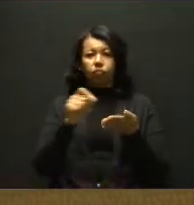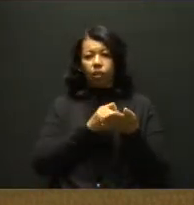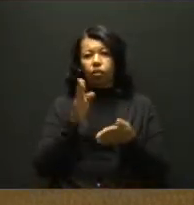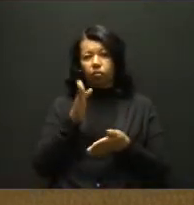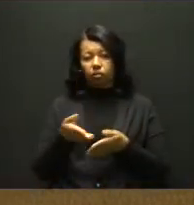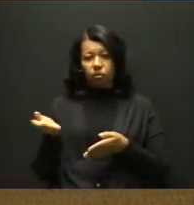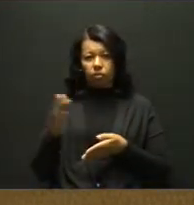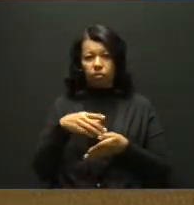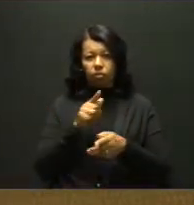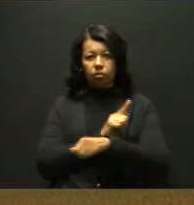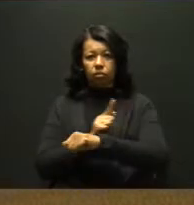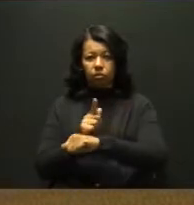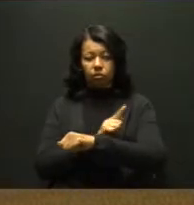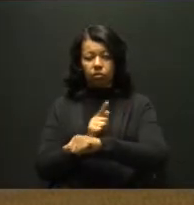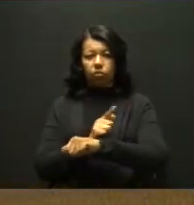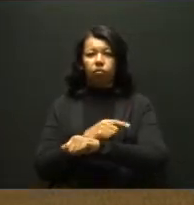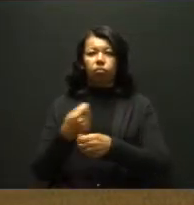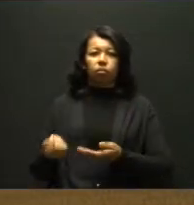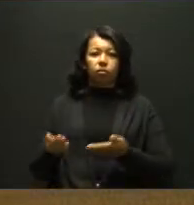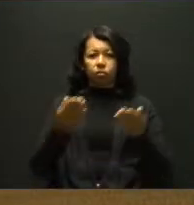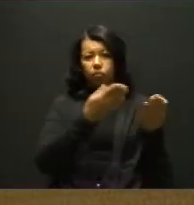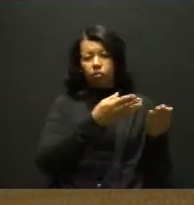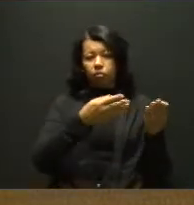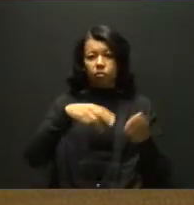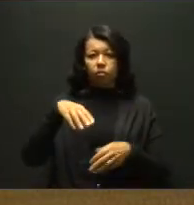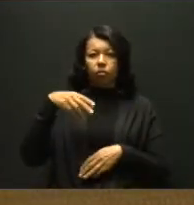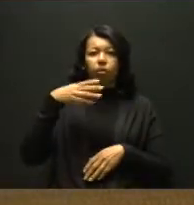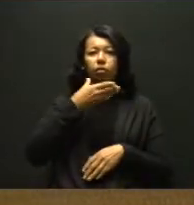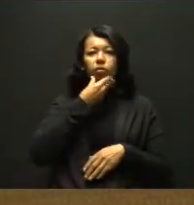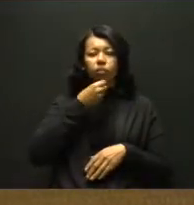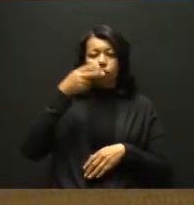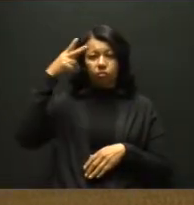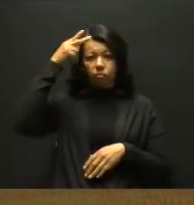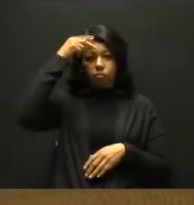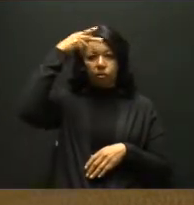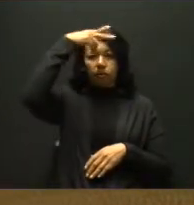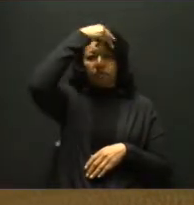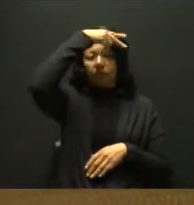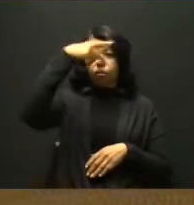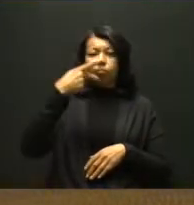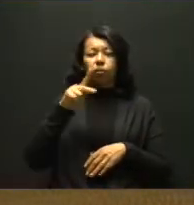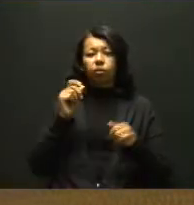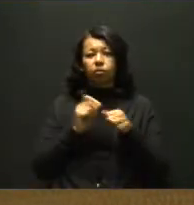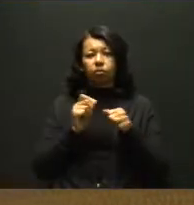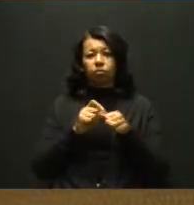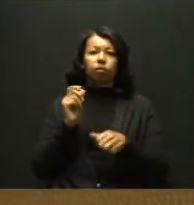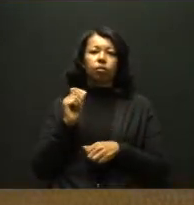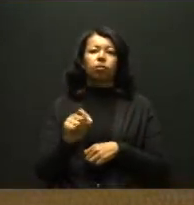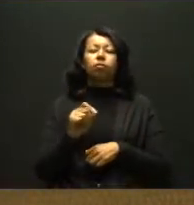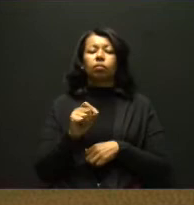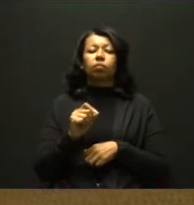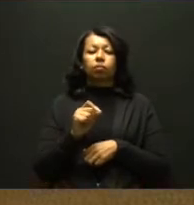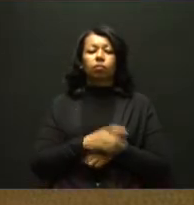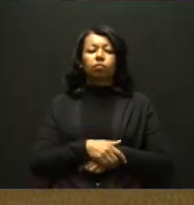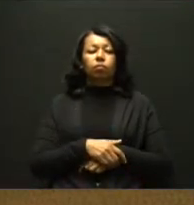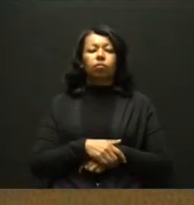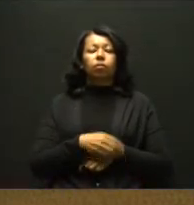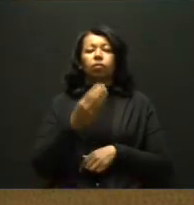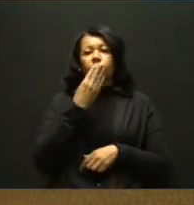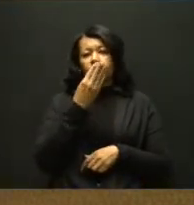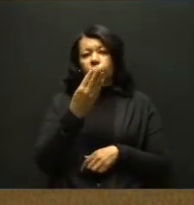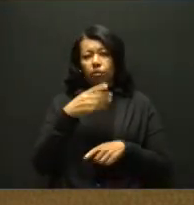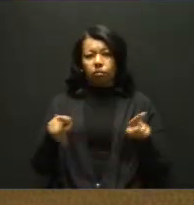esse vereador encaminhou ao senhor prefeito ademar oliveira para que tome essas medidas não pensa também